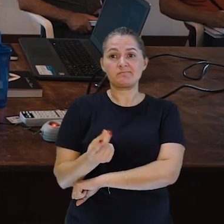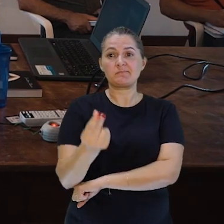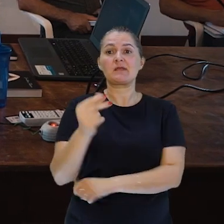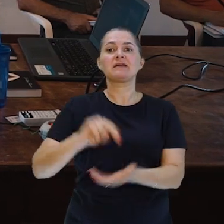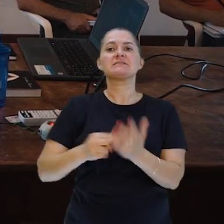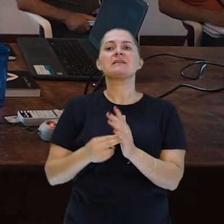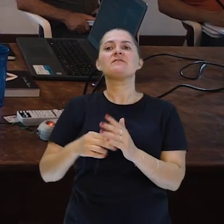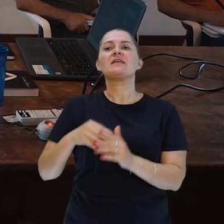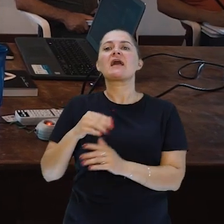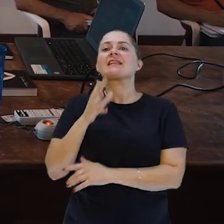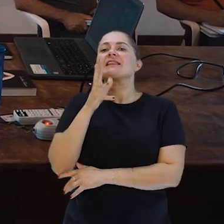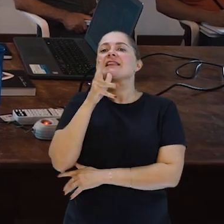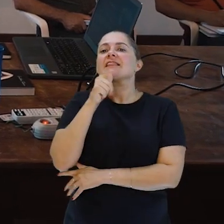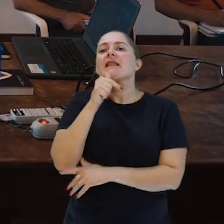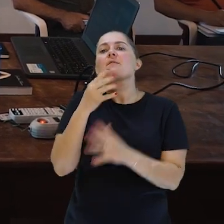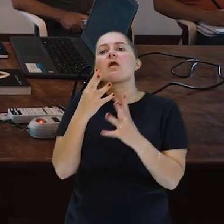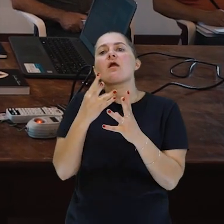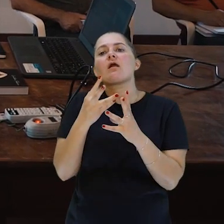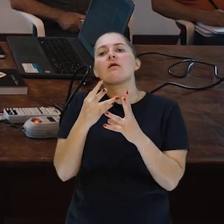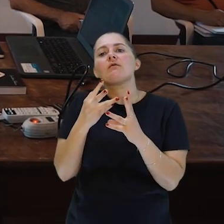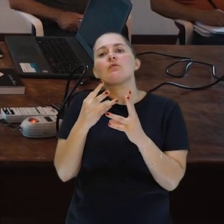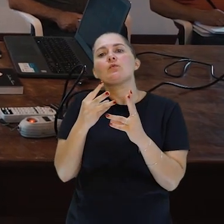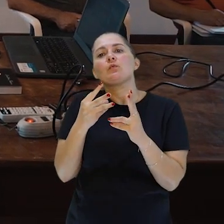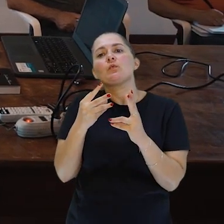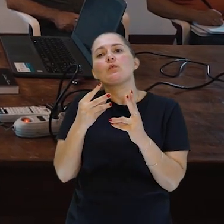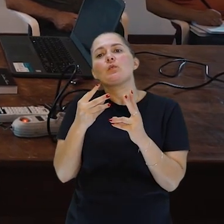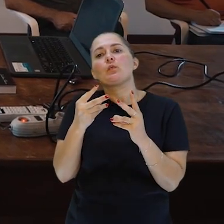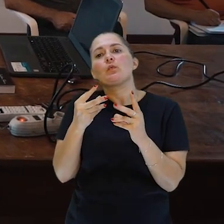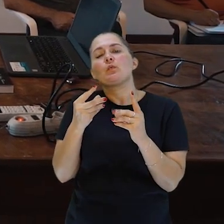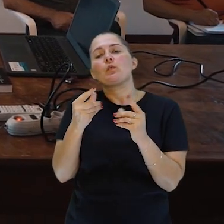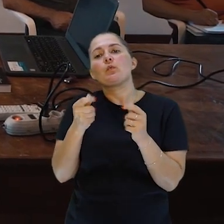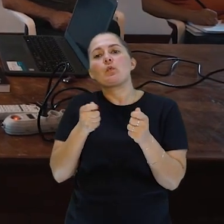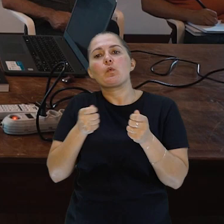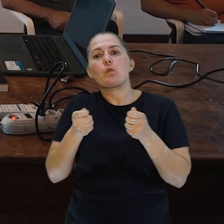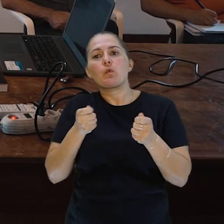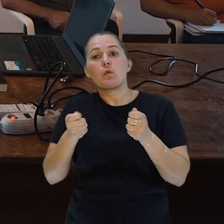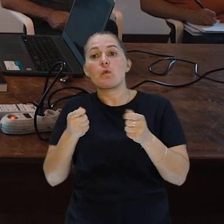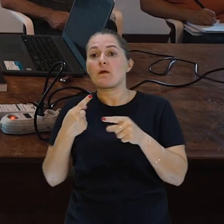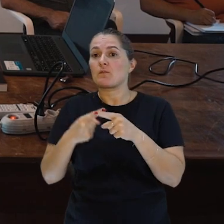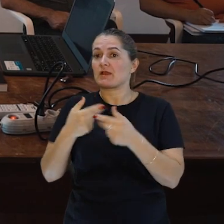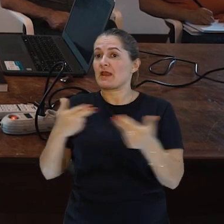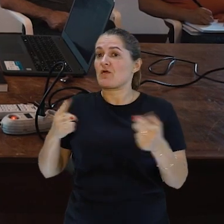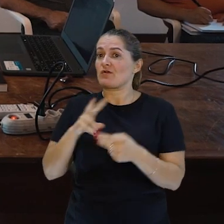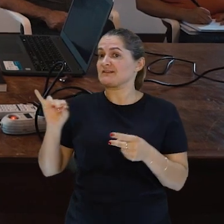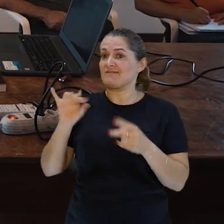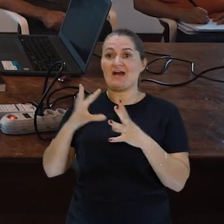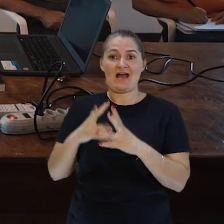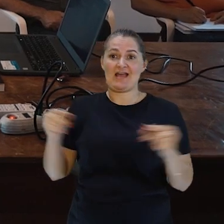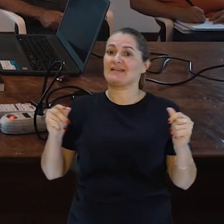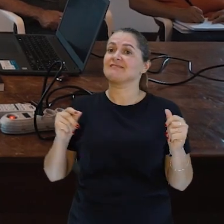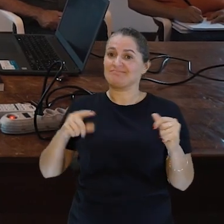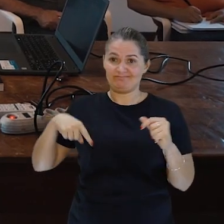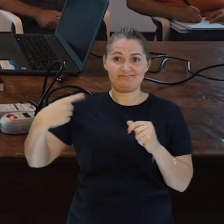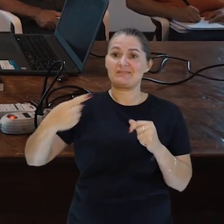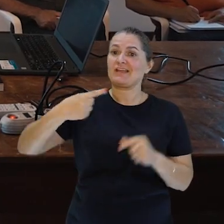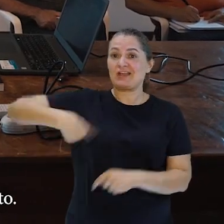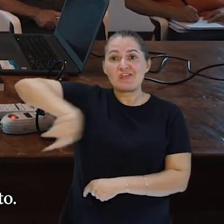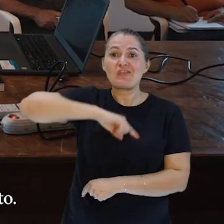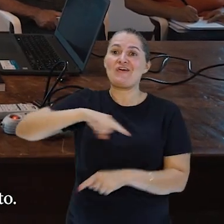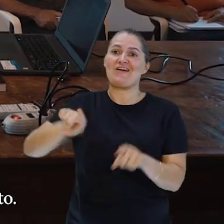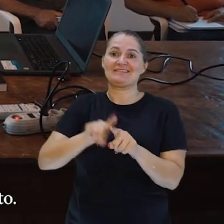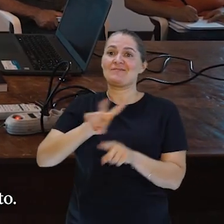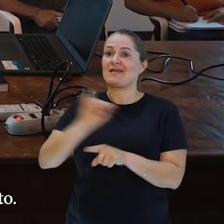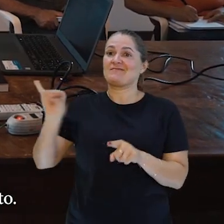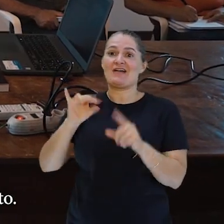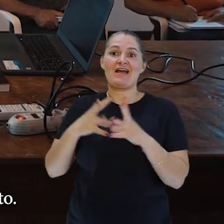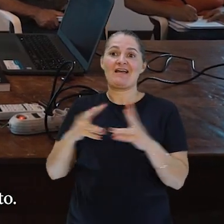é para desacelerar esse processo que é natural, físico e químico, né, que em algum momento as coisas vão deixar de existir, a gente querendo